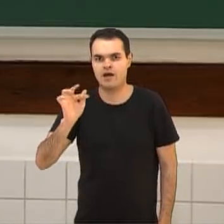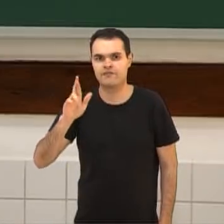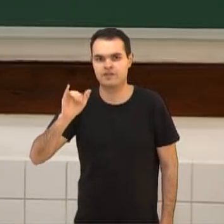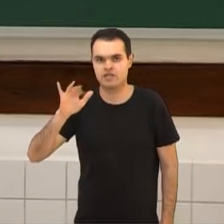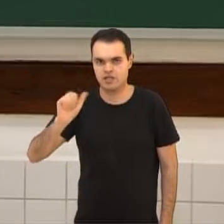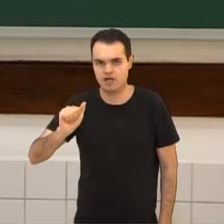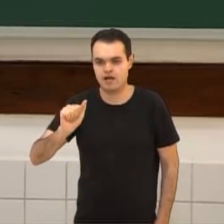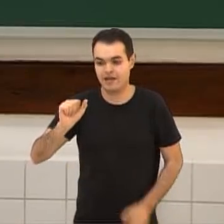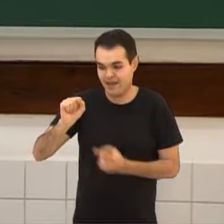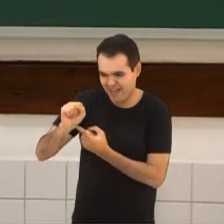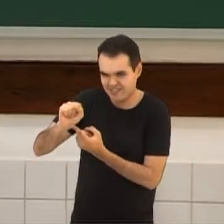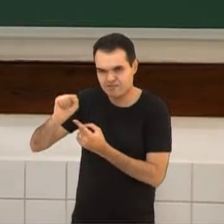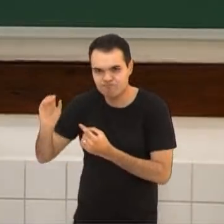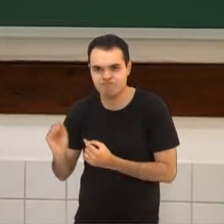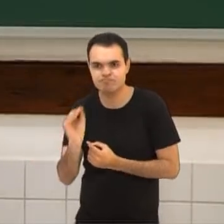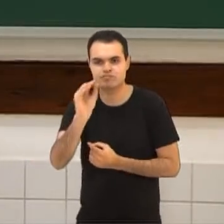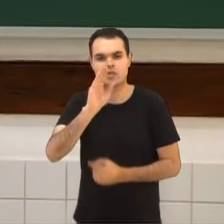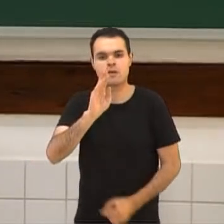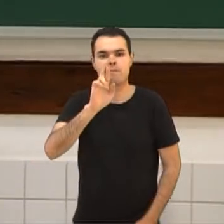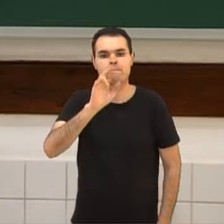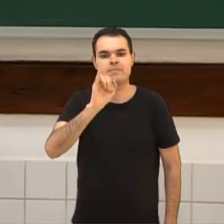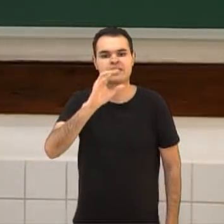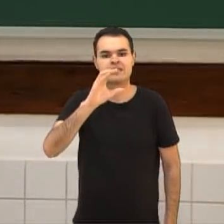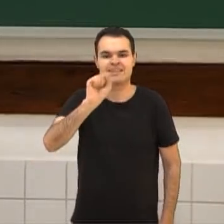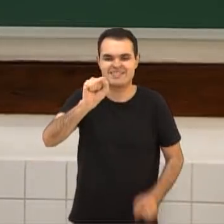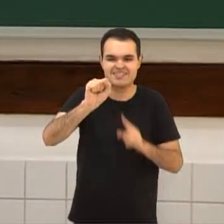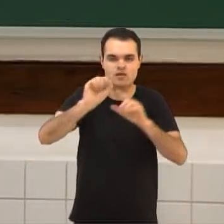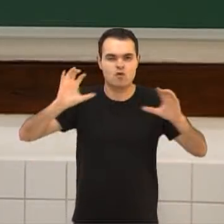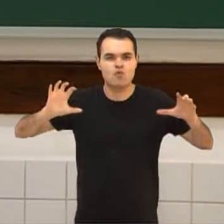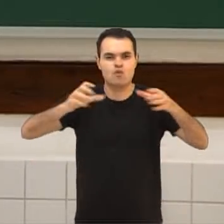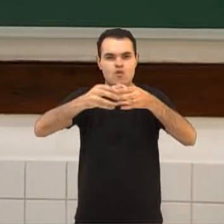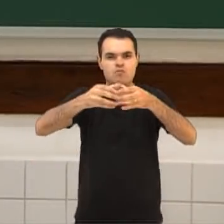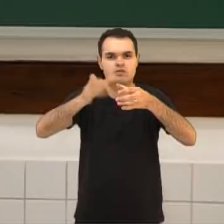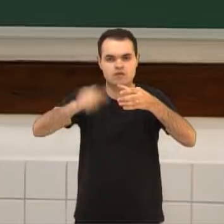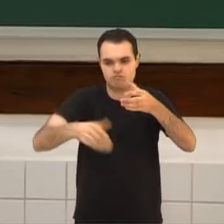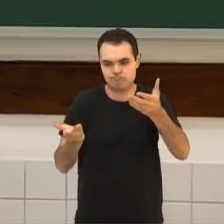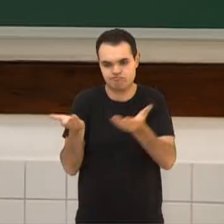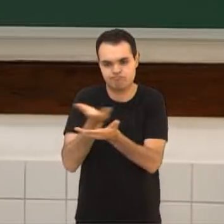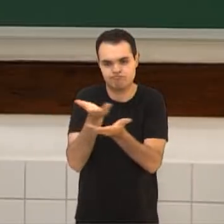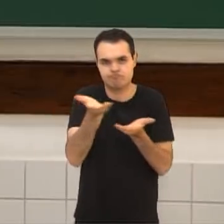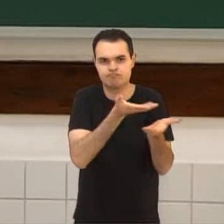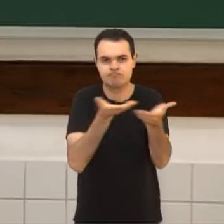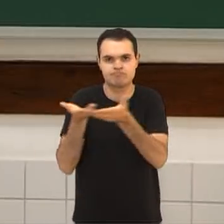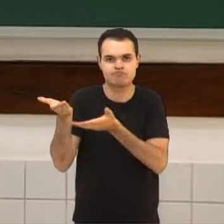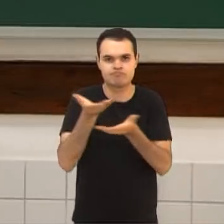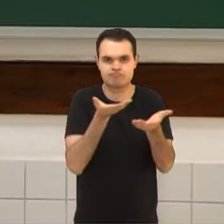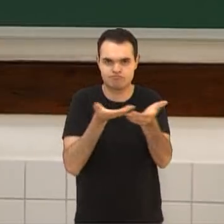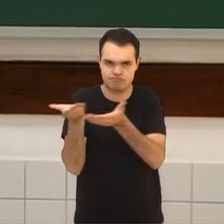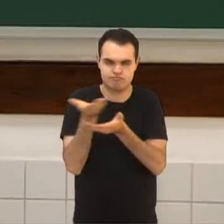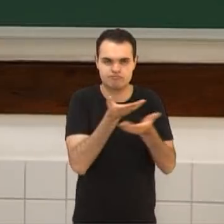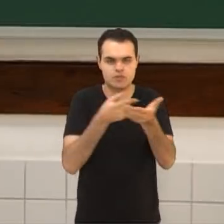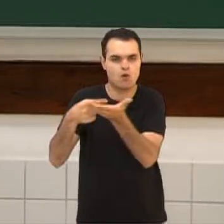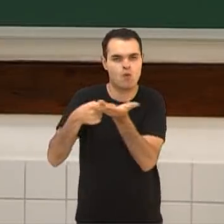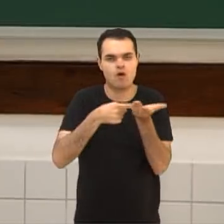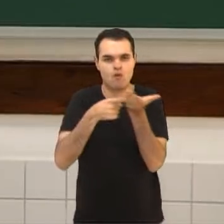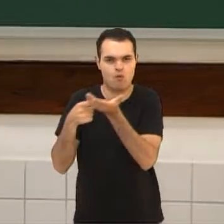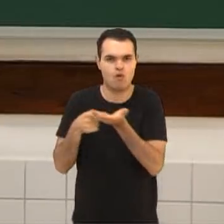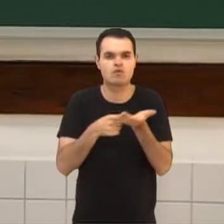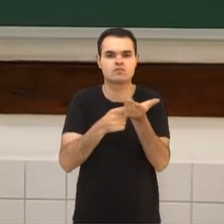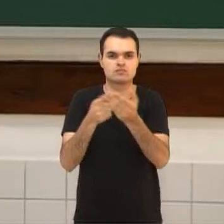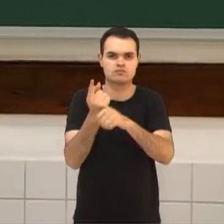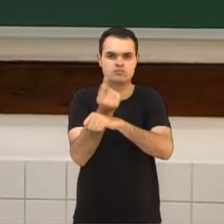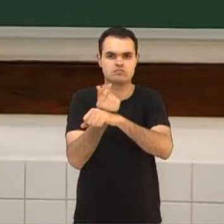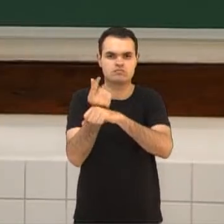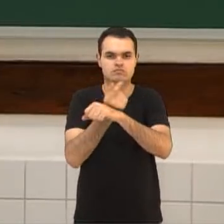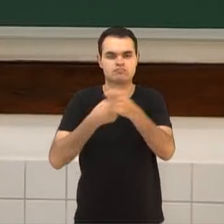chamar BRICS. Não é um grupo oficial, mas essa cooperação econômica, um acordo de cooperação econômica entre